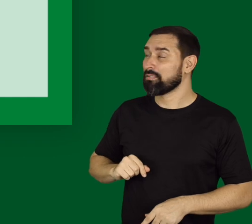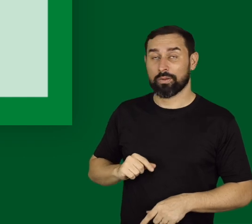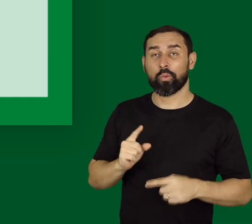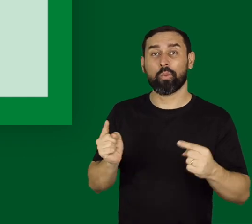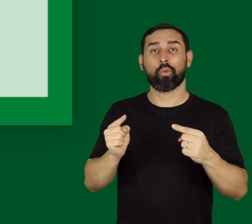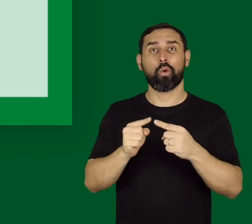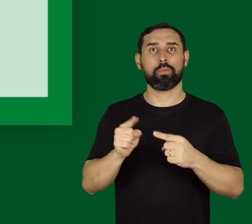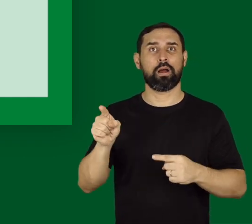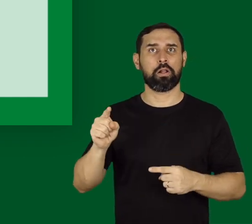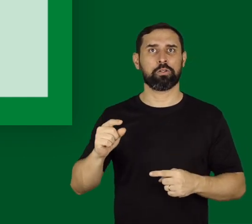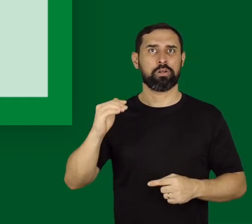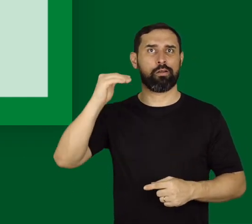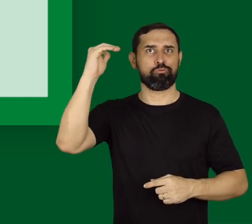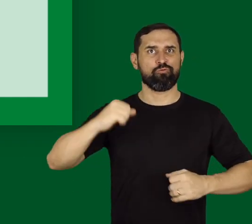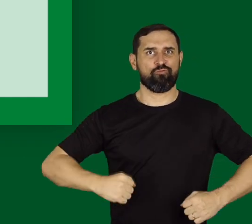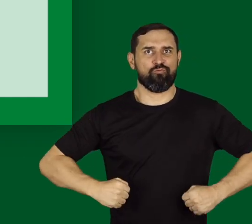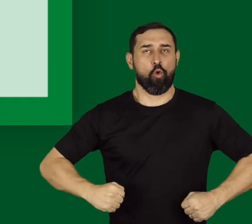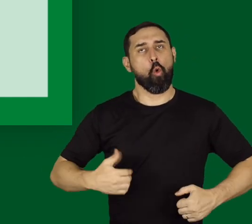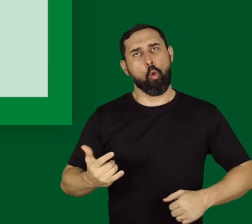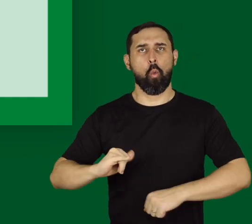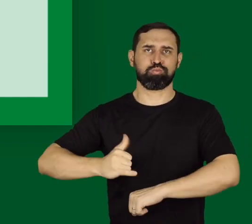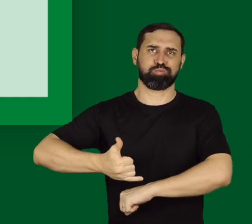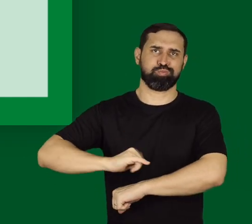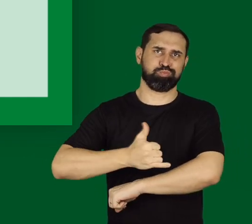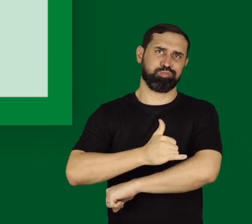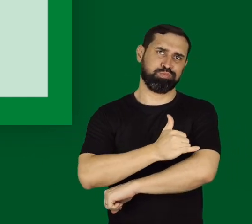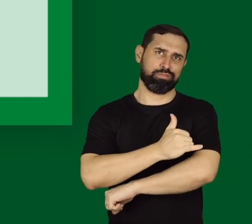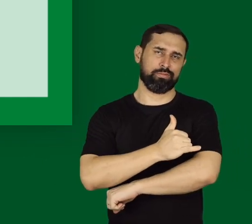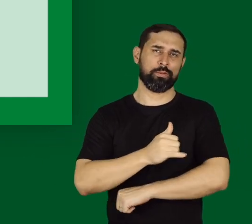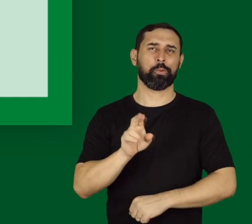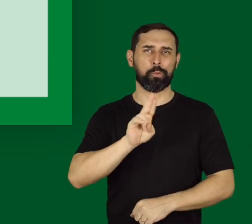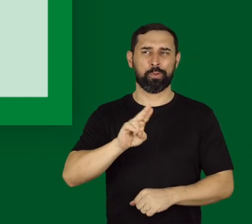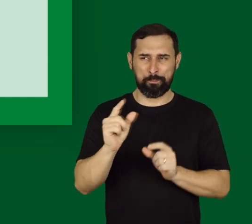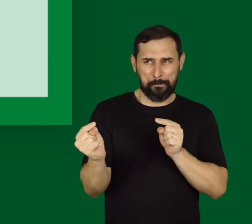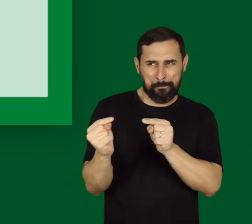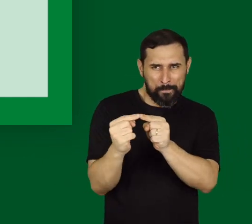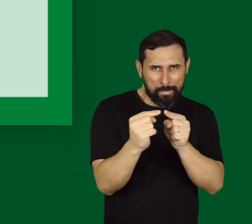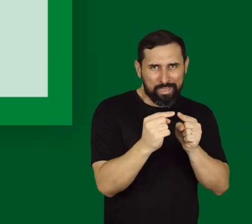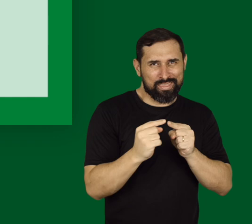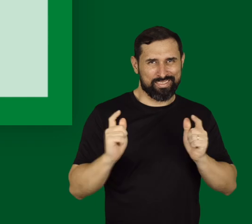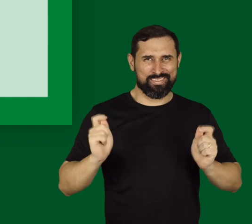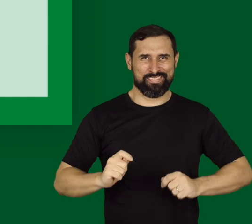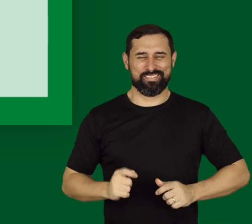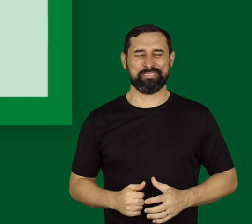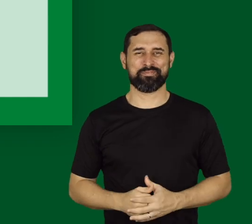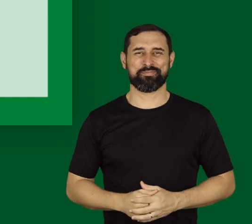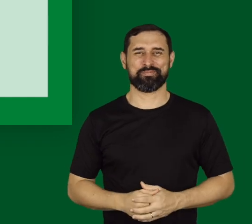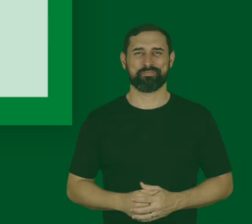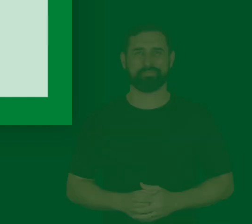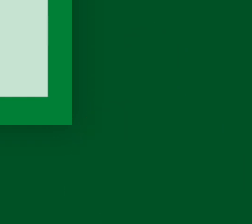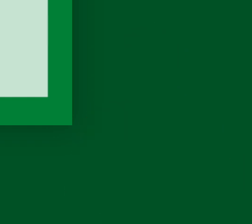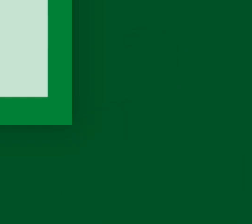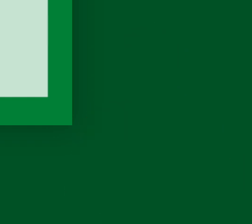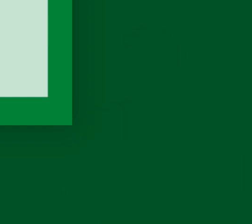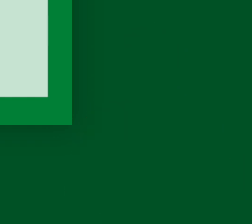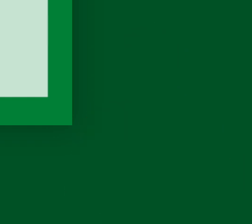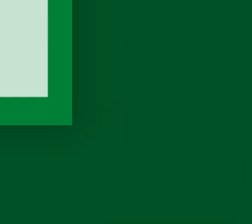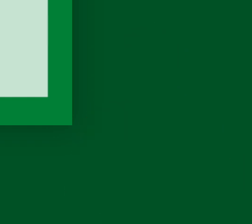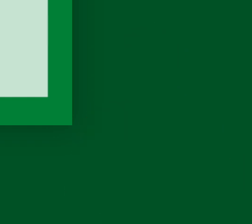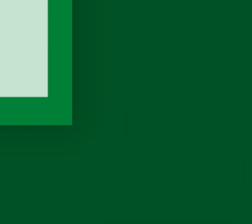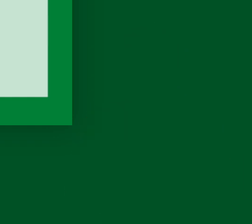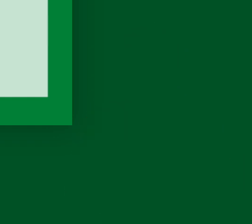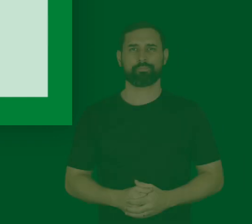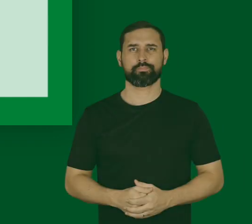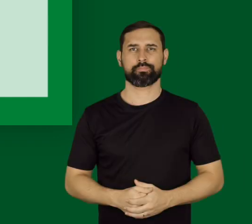tamanho, essa amarelinha, que é o tamanho do adulto que seja mais forte ou que seja uma situação